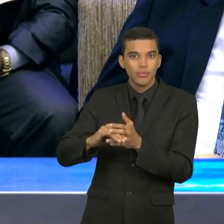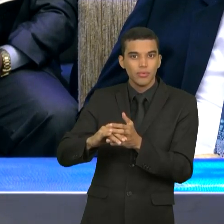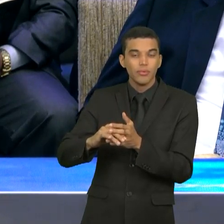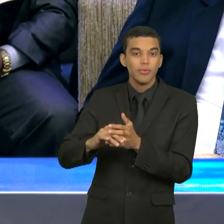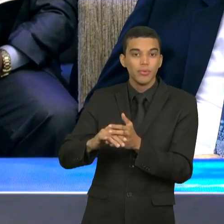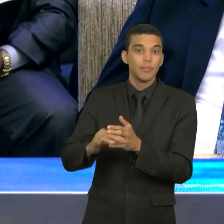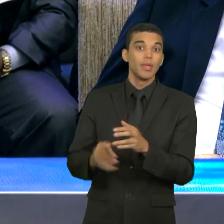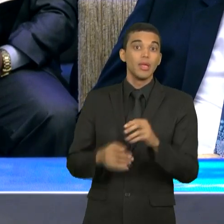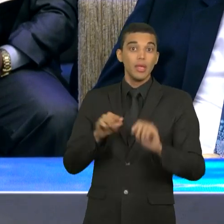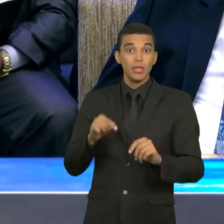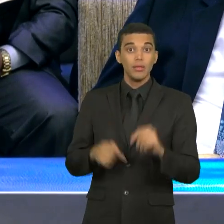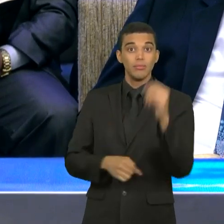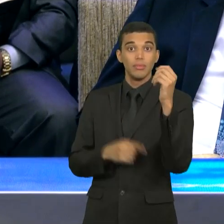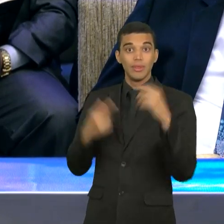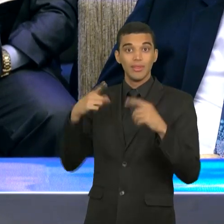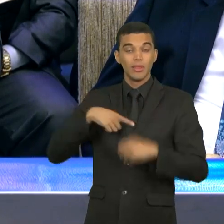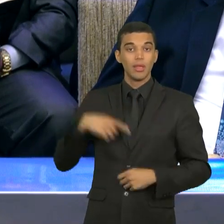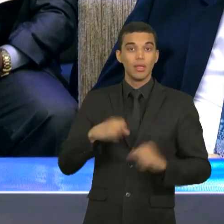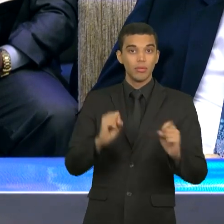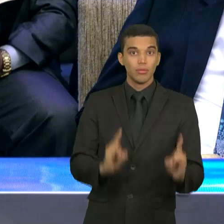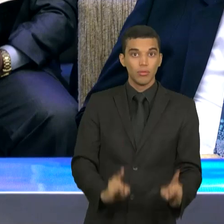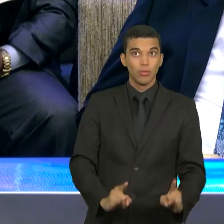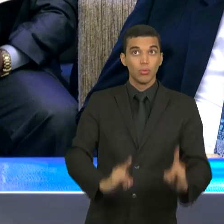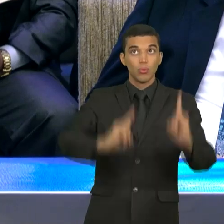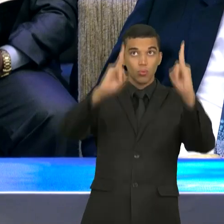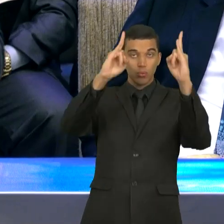alicerce também do edifício abaixo